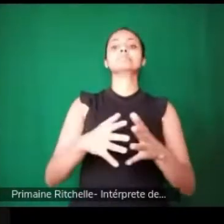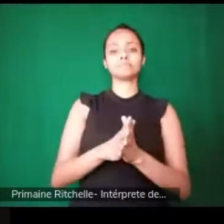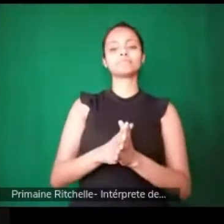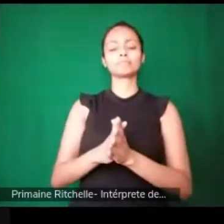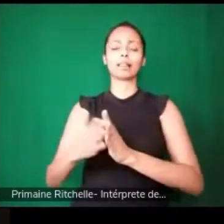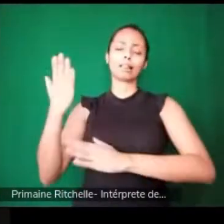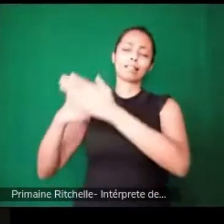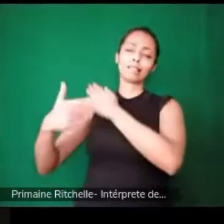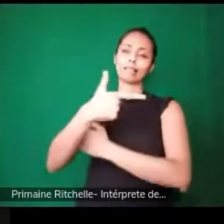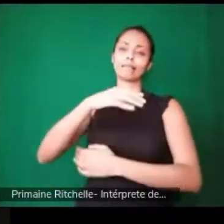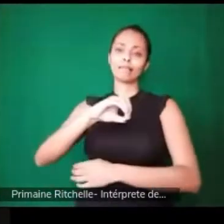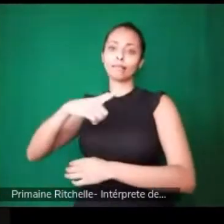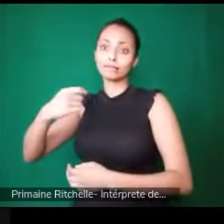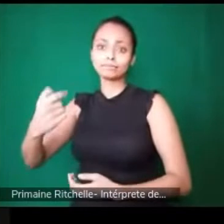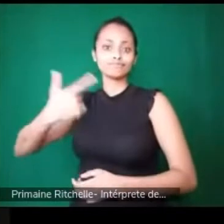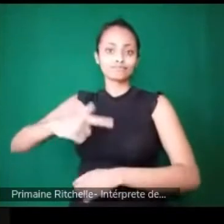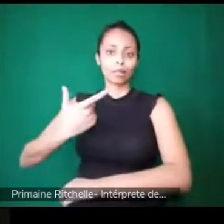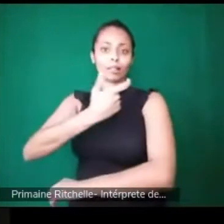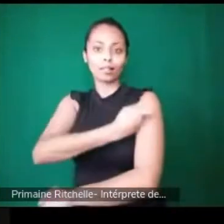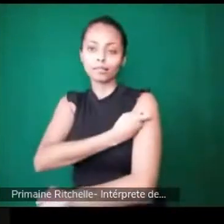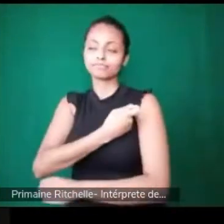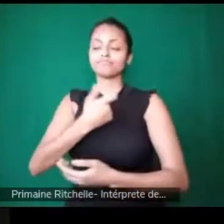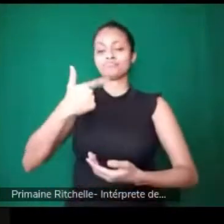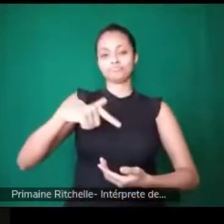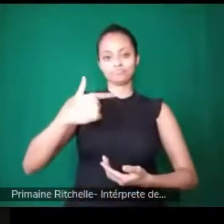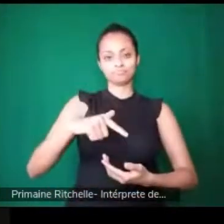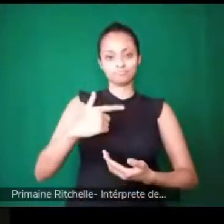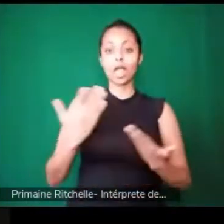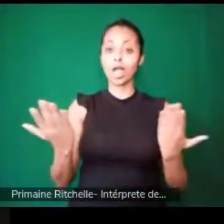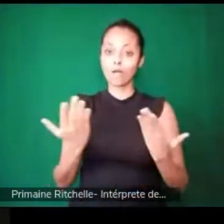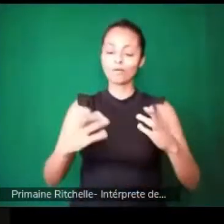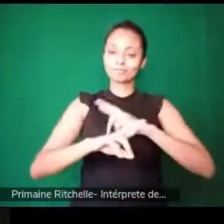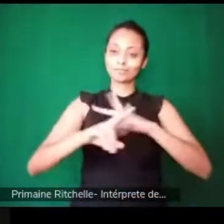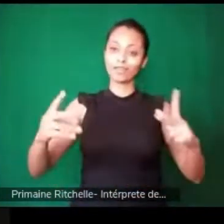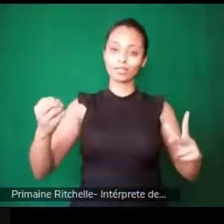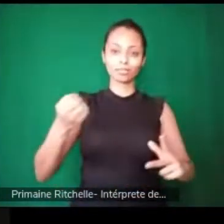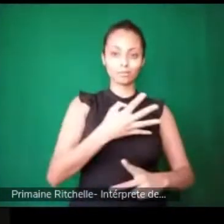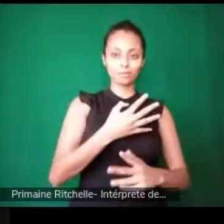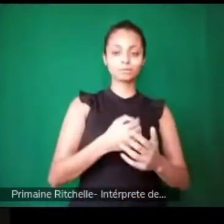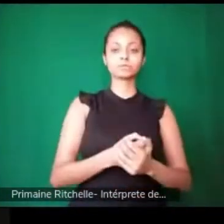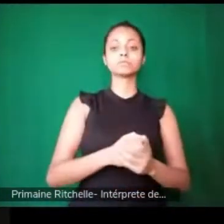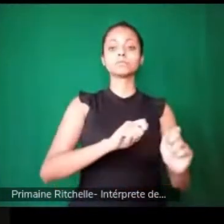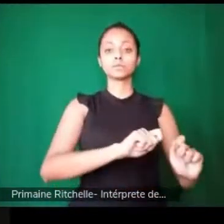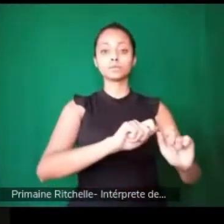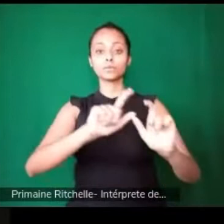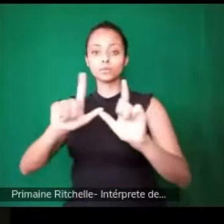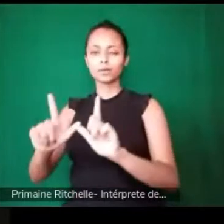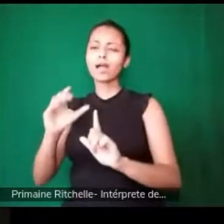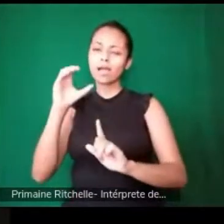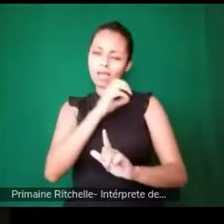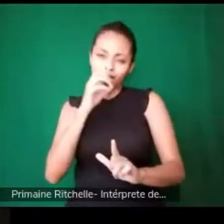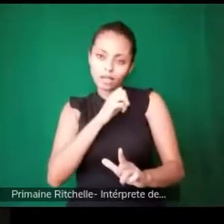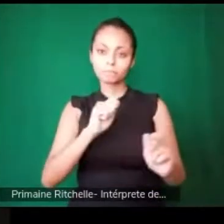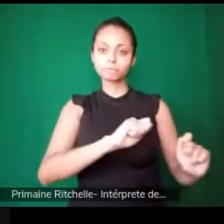previsão de vacinação de servidores, né. O intuito aqui da apresentação é apenas para passar uma breve explanação, né, com